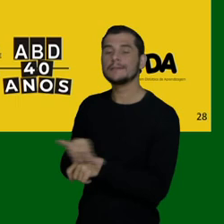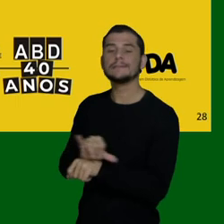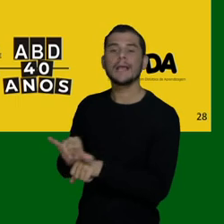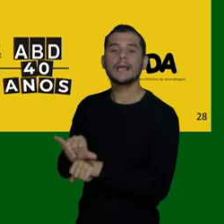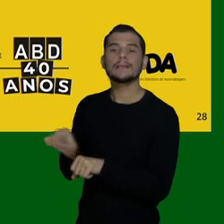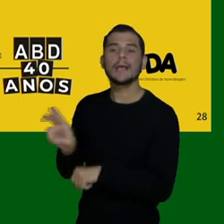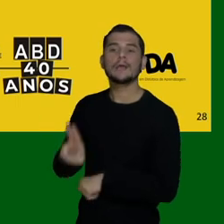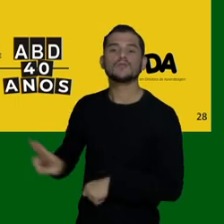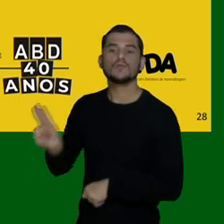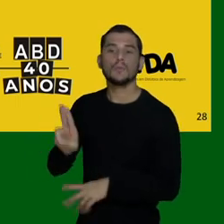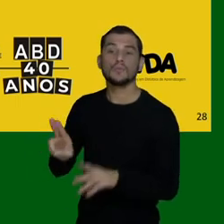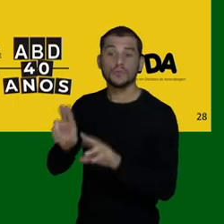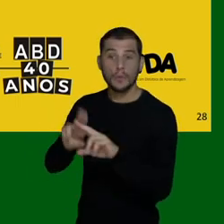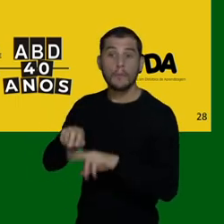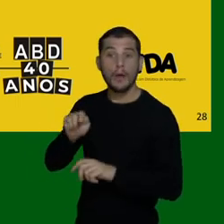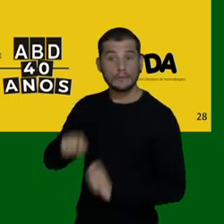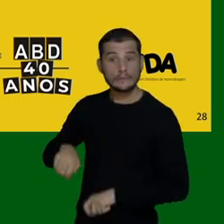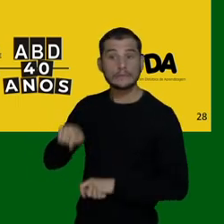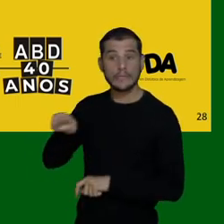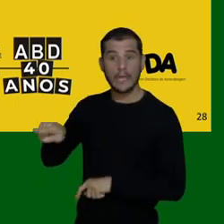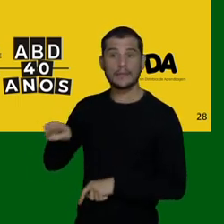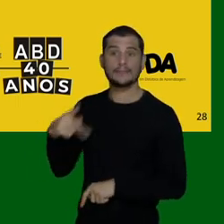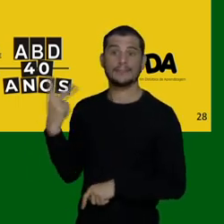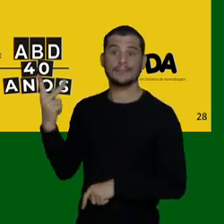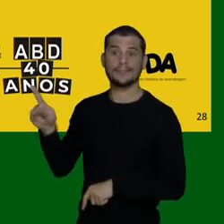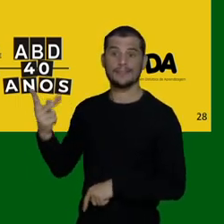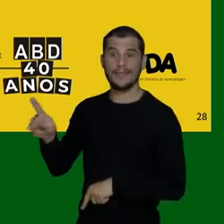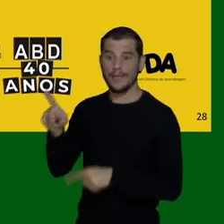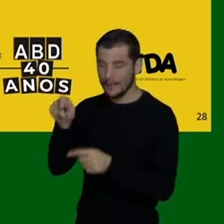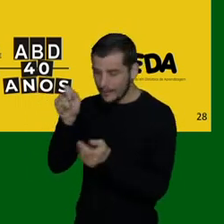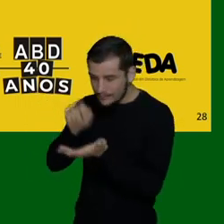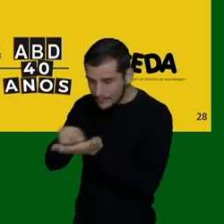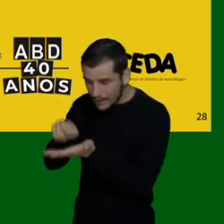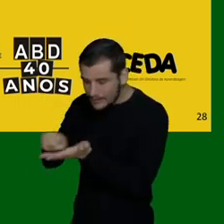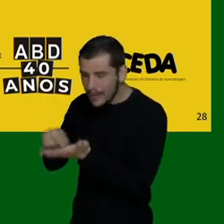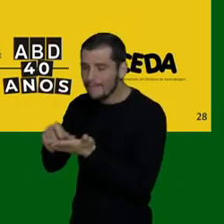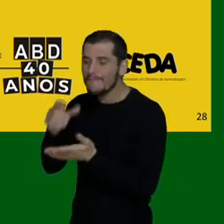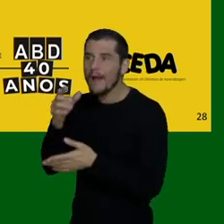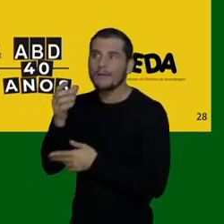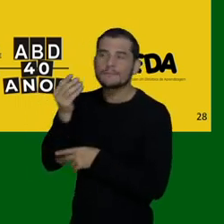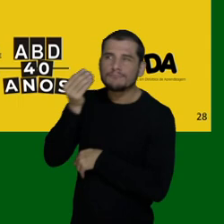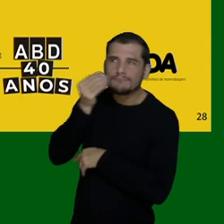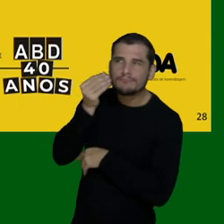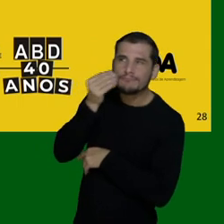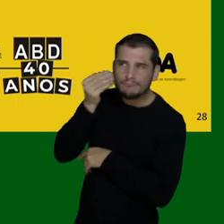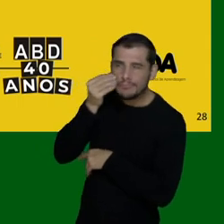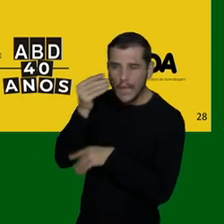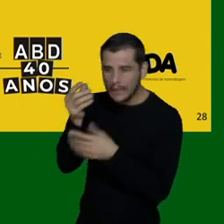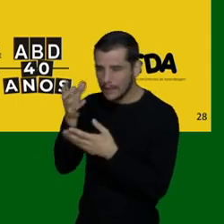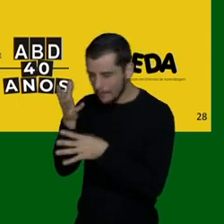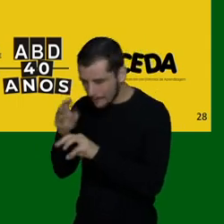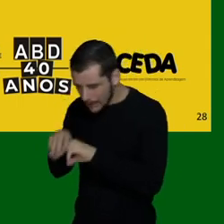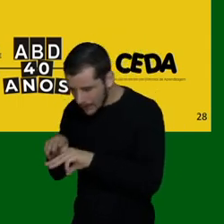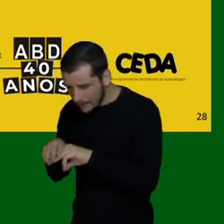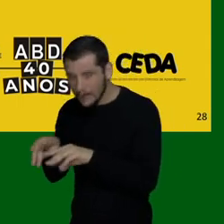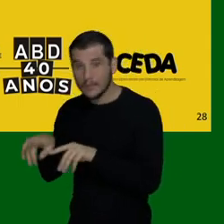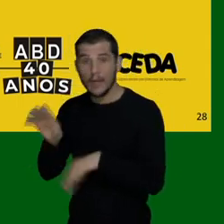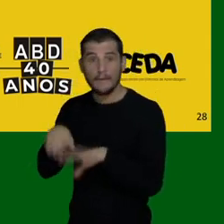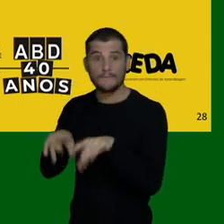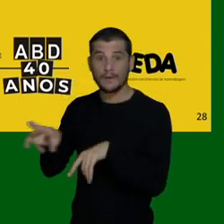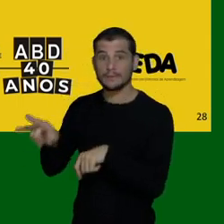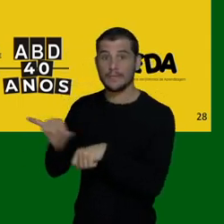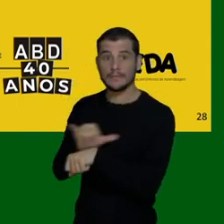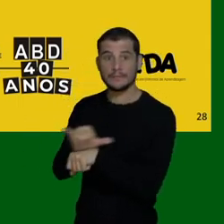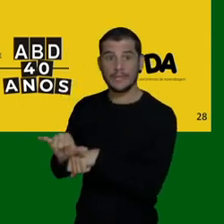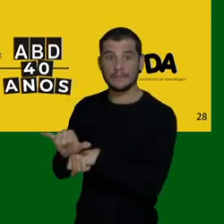pode contar os pontos pelo rascunho para por essas estratégias né E eles usam às vezes estratégias que a gente nem